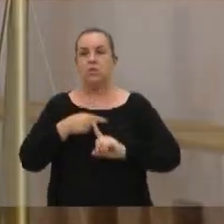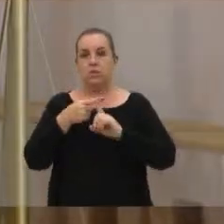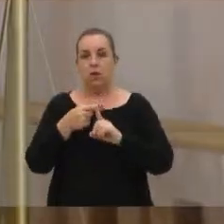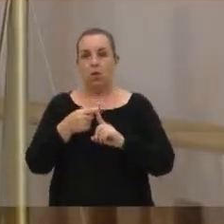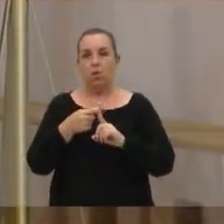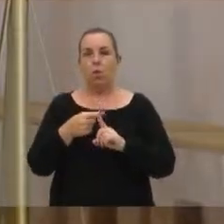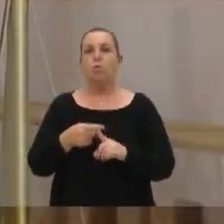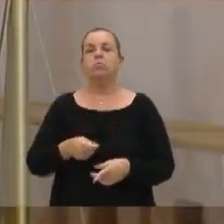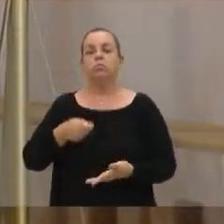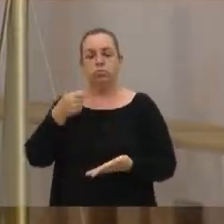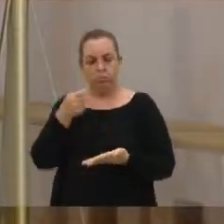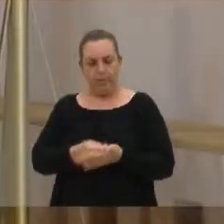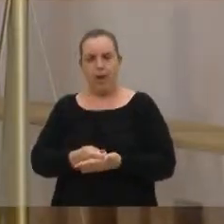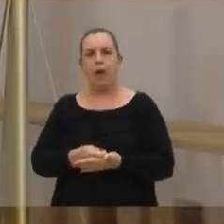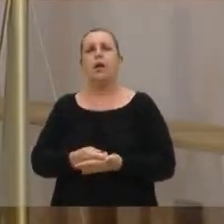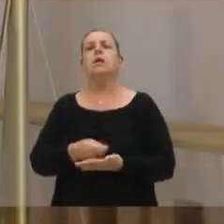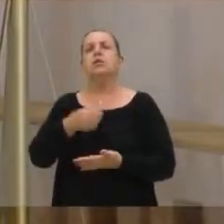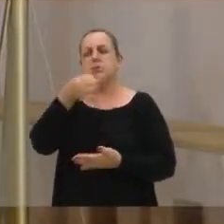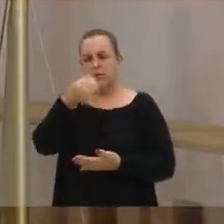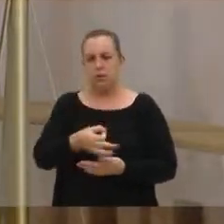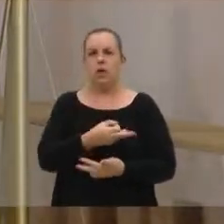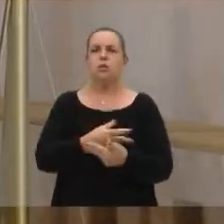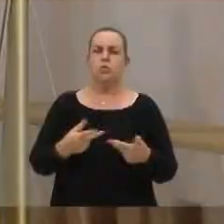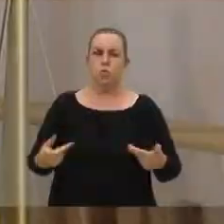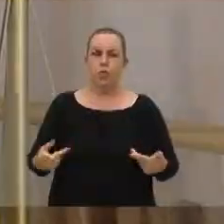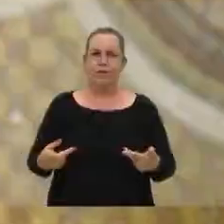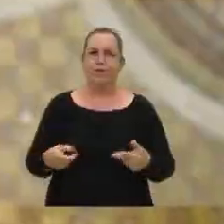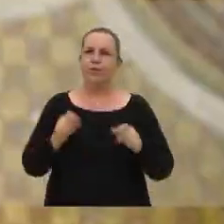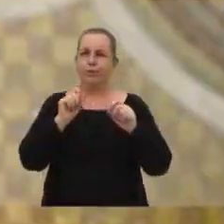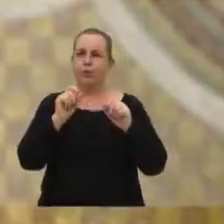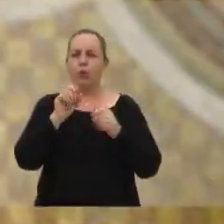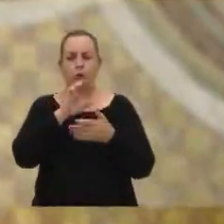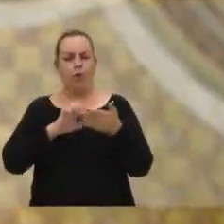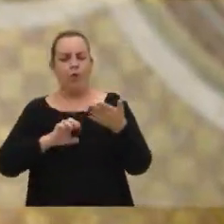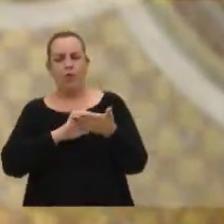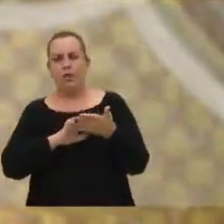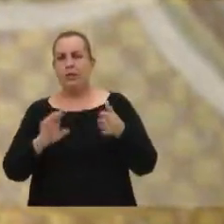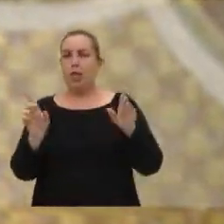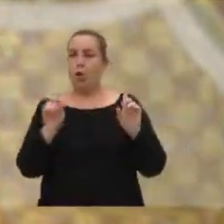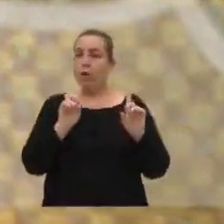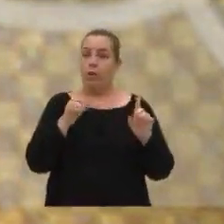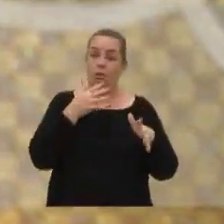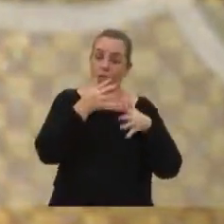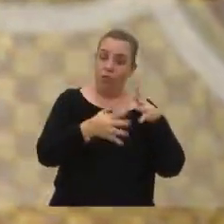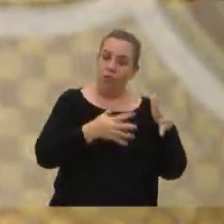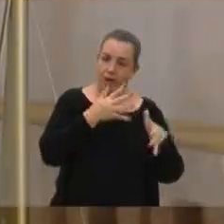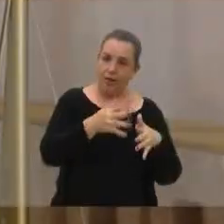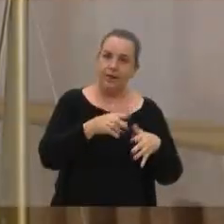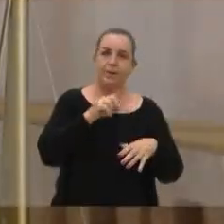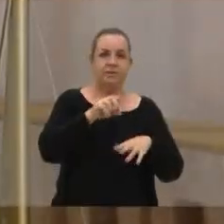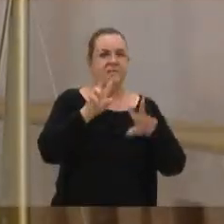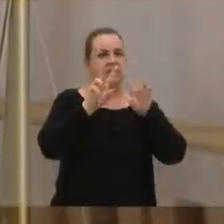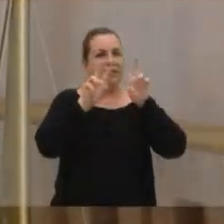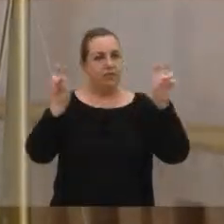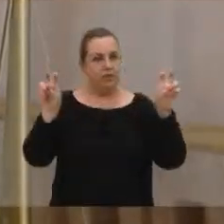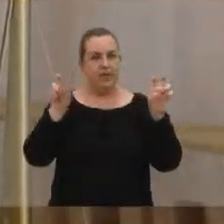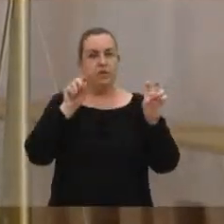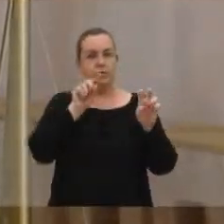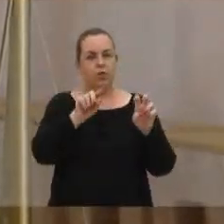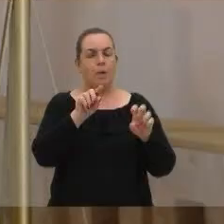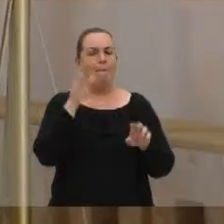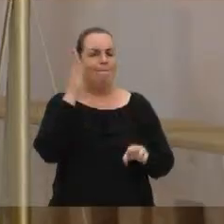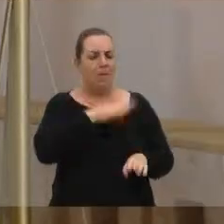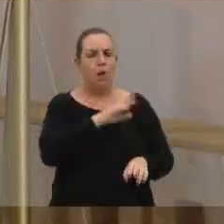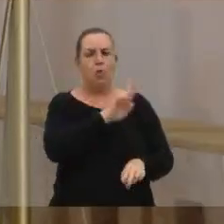um cidadão exemplar. O que o Evangelho não está dizendo, e essa frase foi muito mal